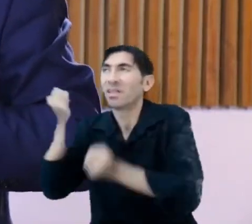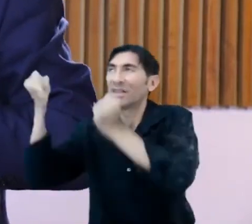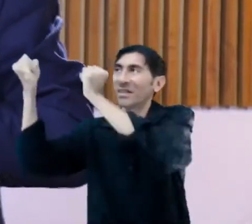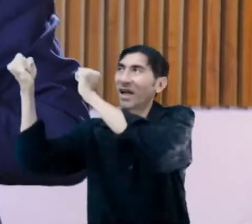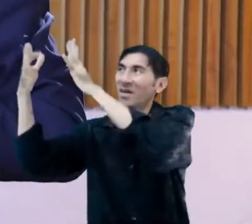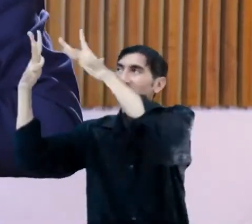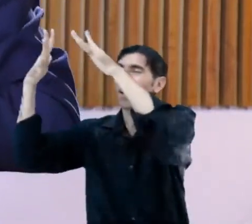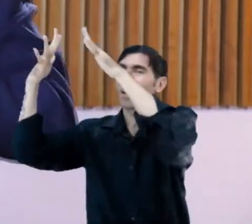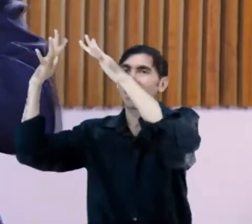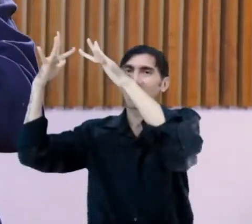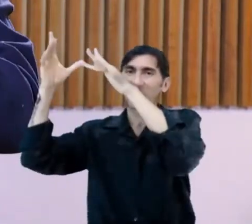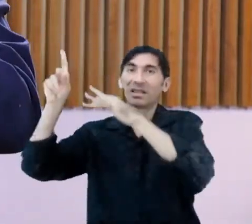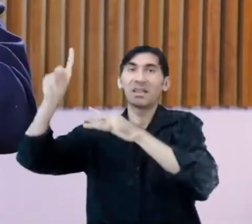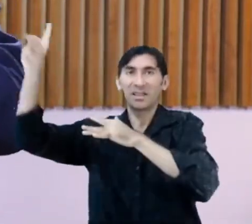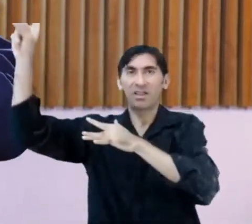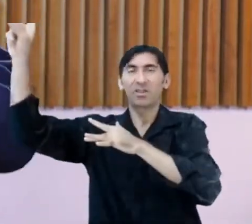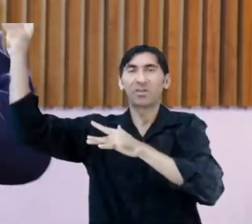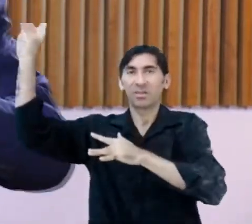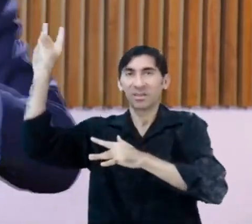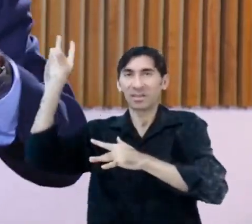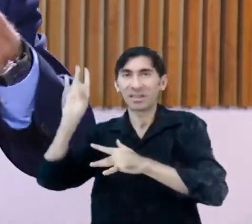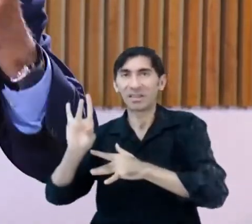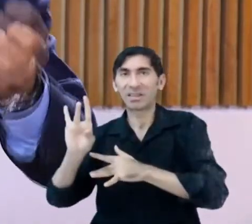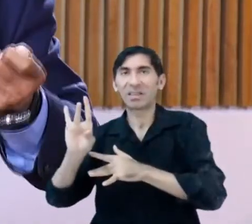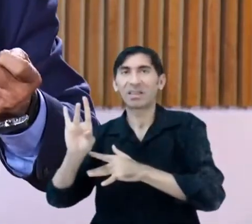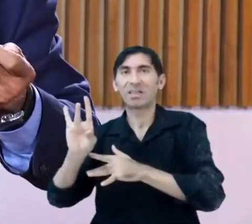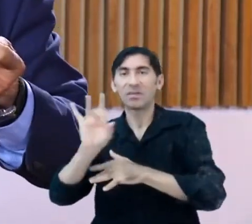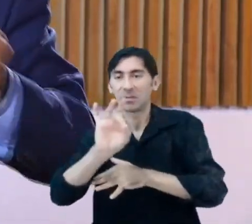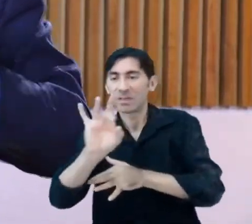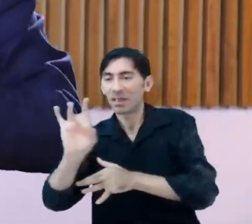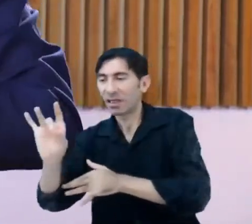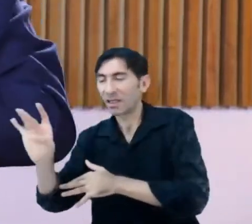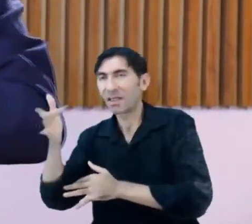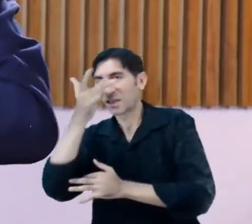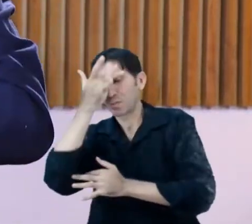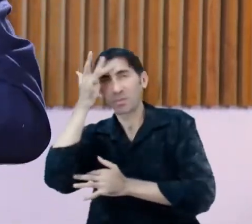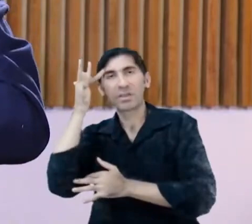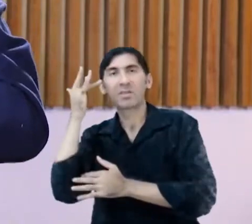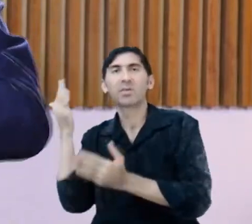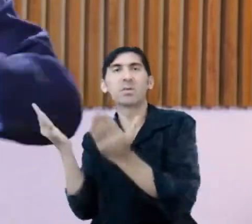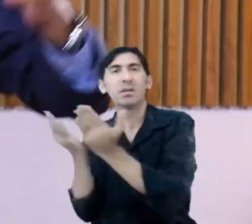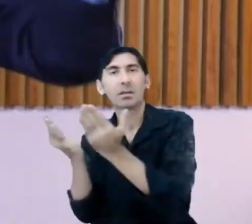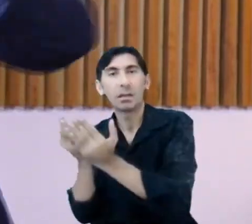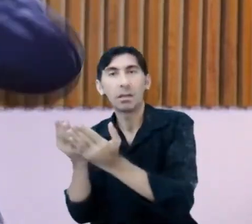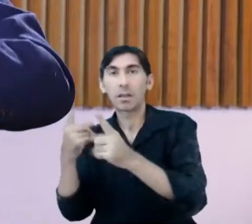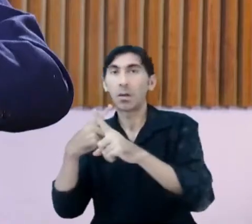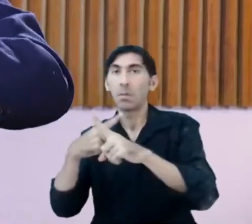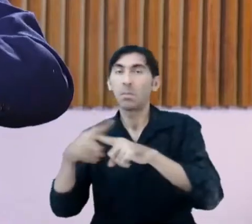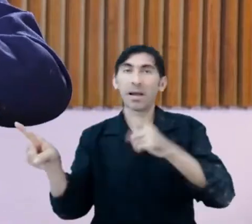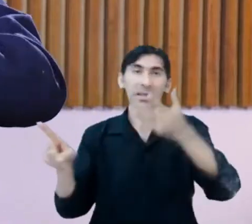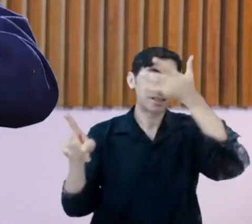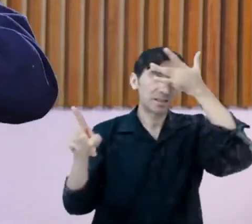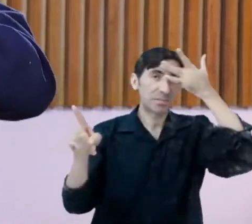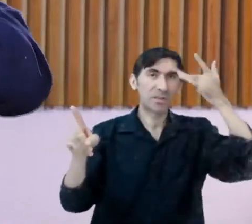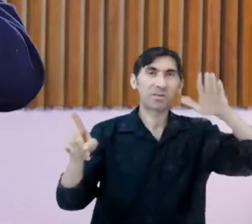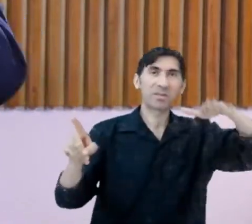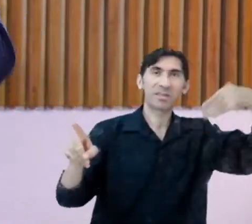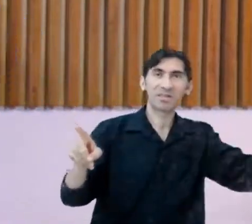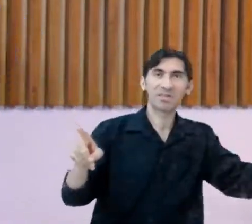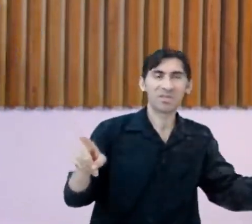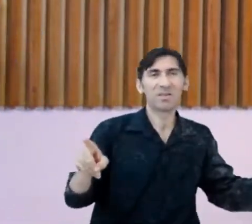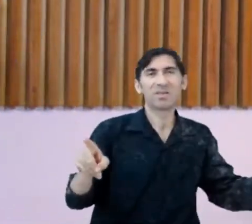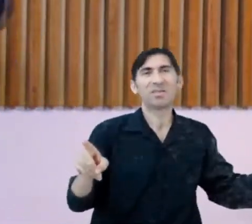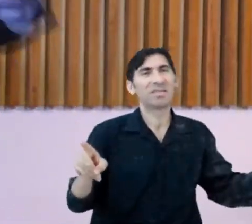homem. Mas os ímpios que recusaram o convite de Cristo e se apegaram ao pecado, eles não